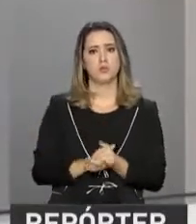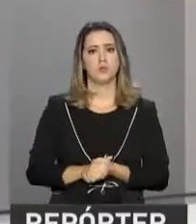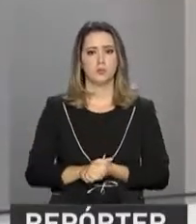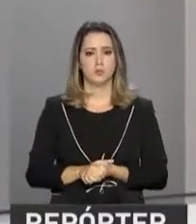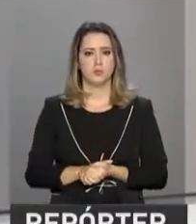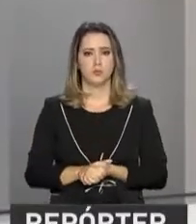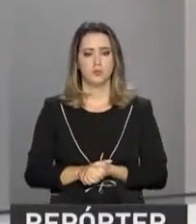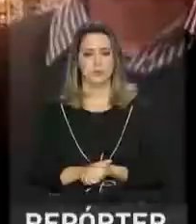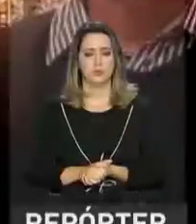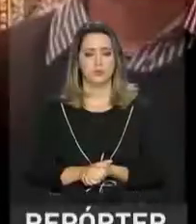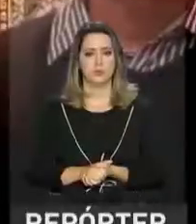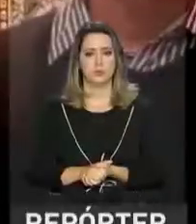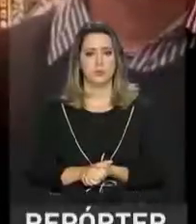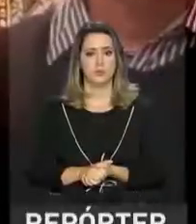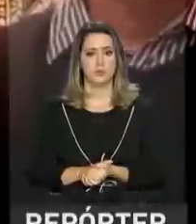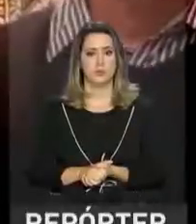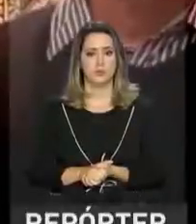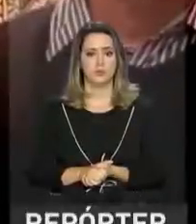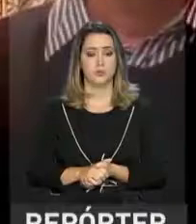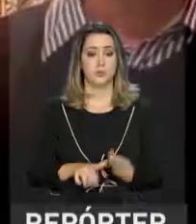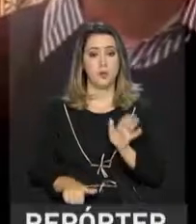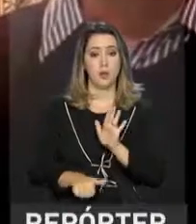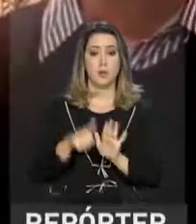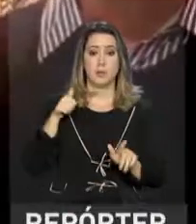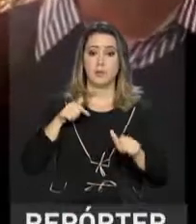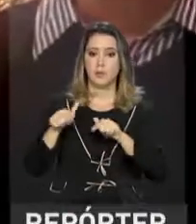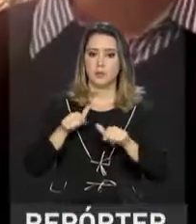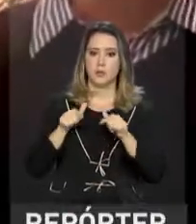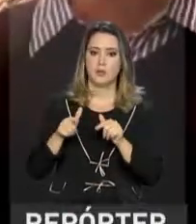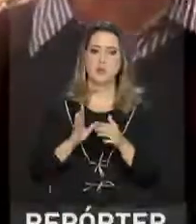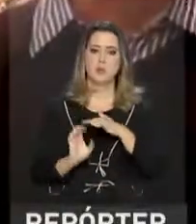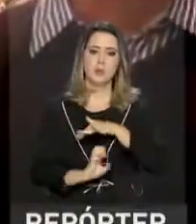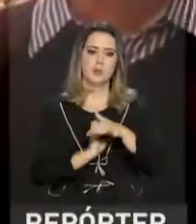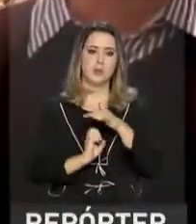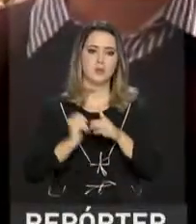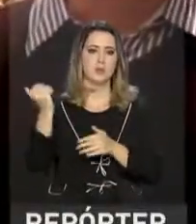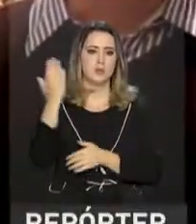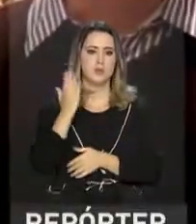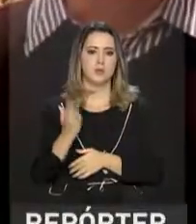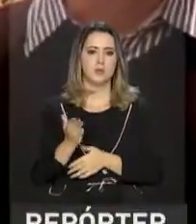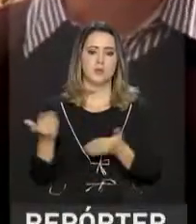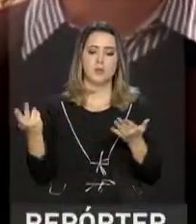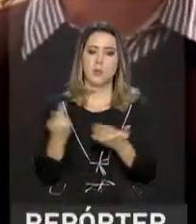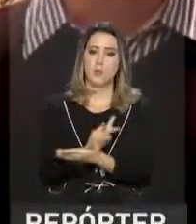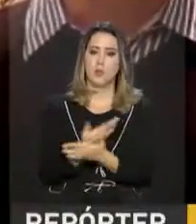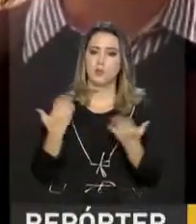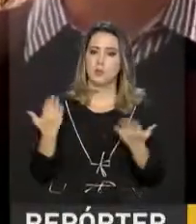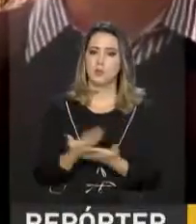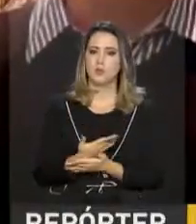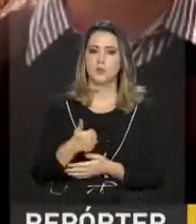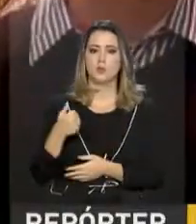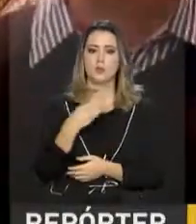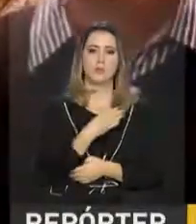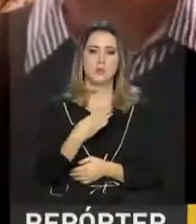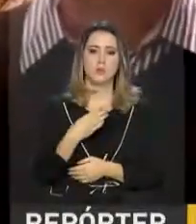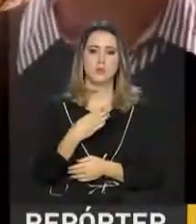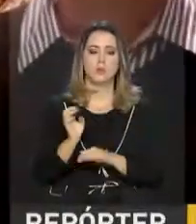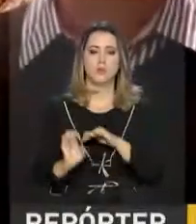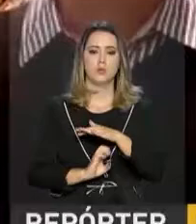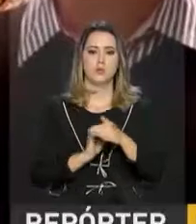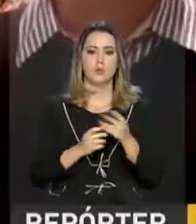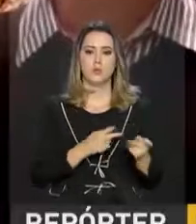Serviços. A primeira missão do Startup Brasil está acontecendo agora, com 14 empresas